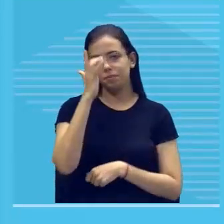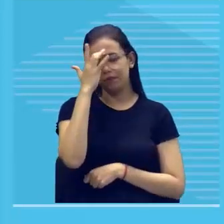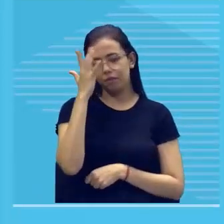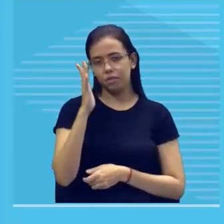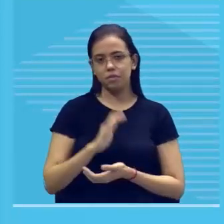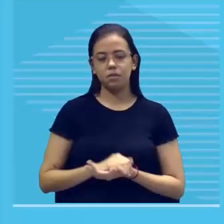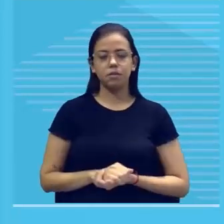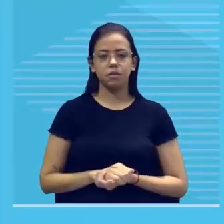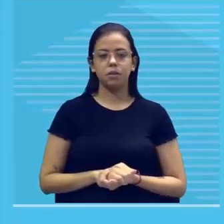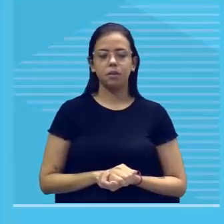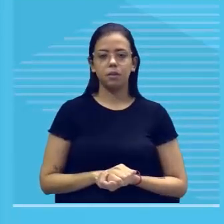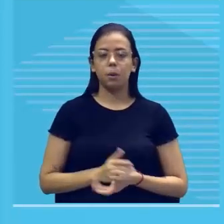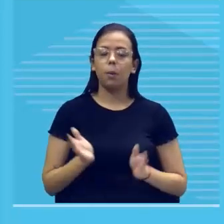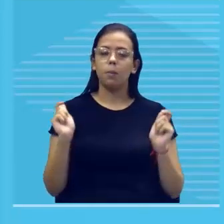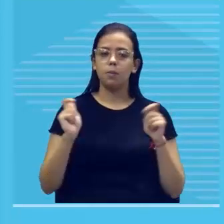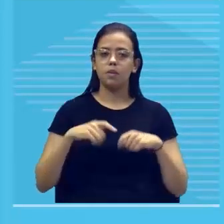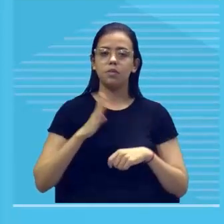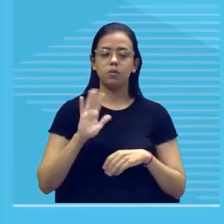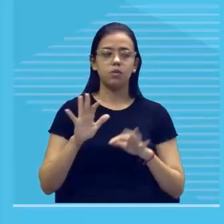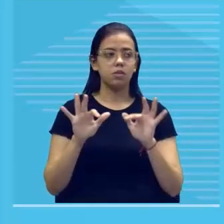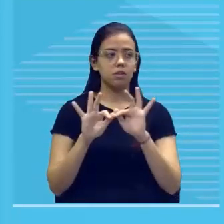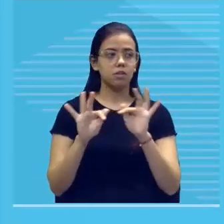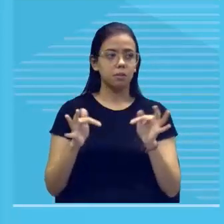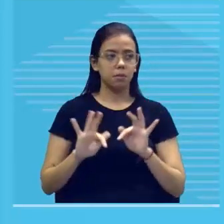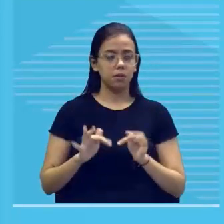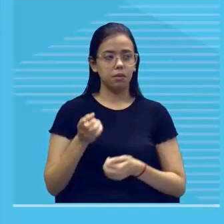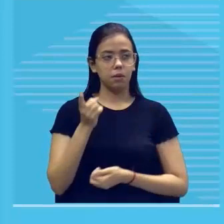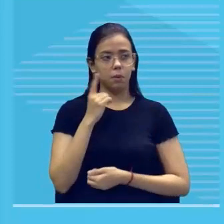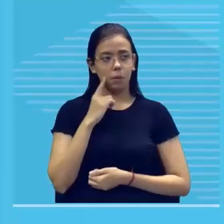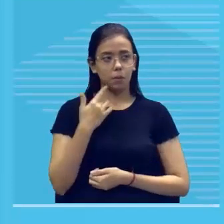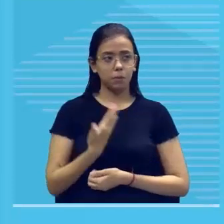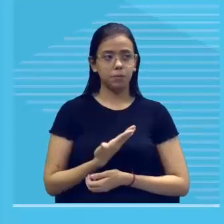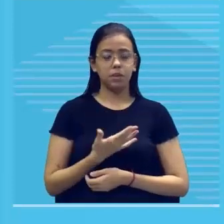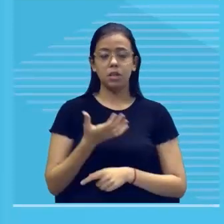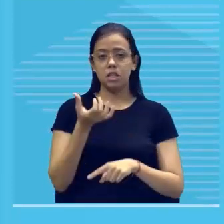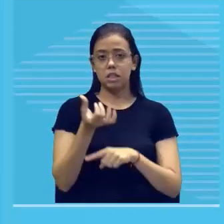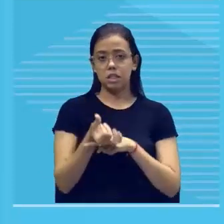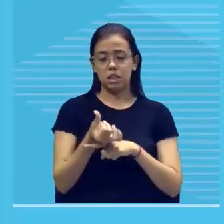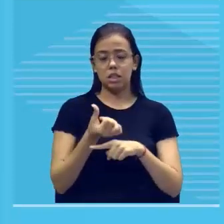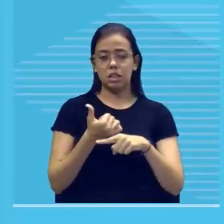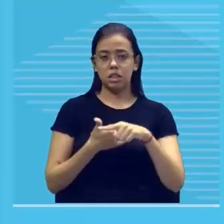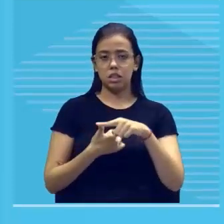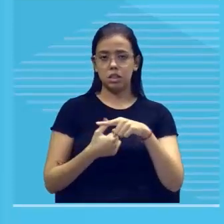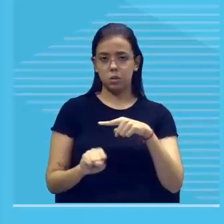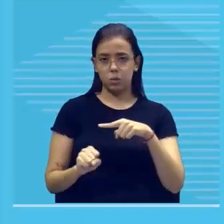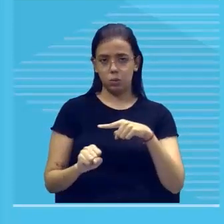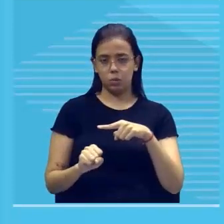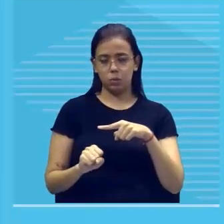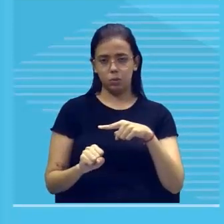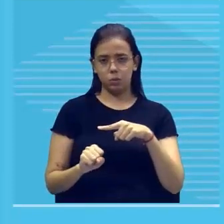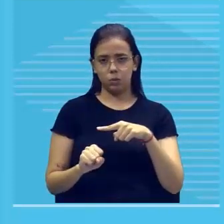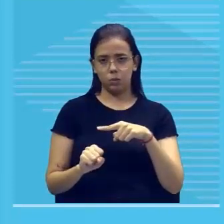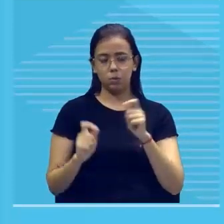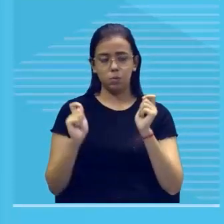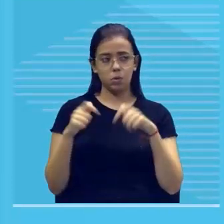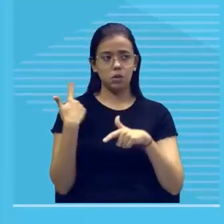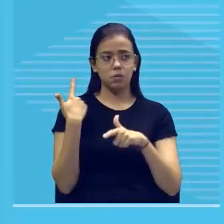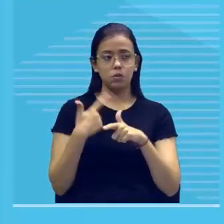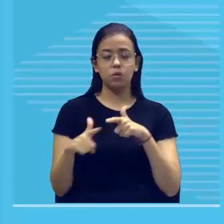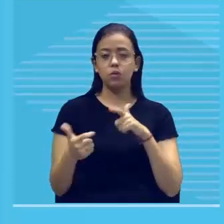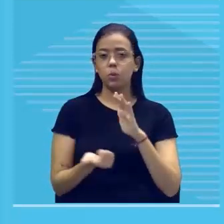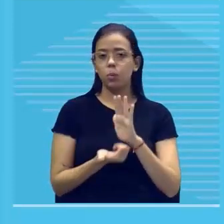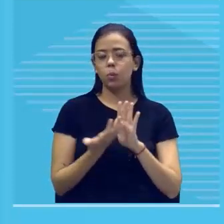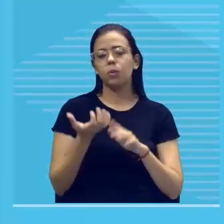né gente consegue já simplificar aí galerinha ó os 6 e os 18 Dá para